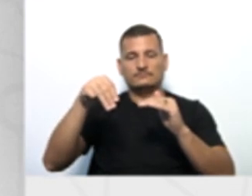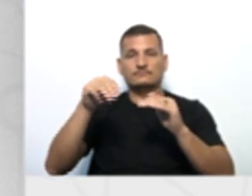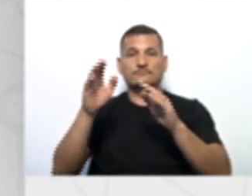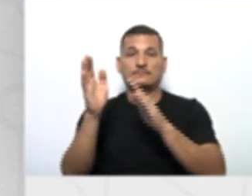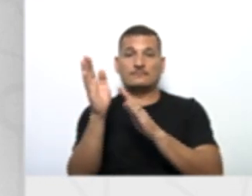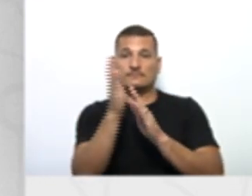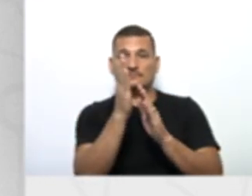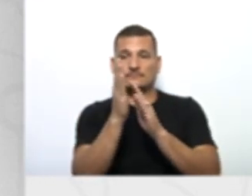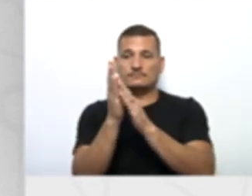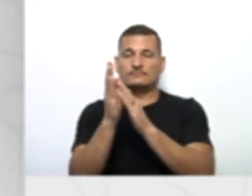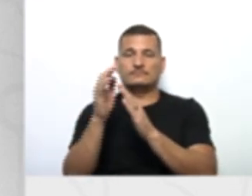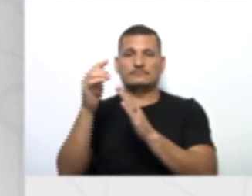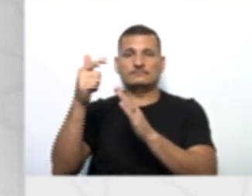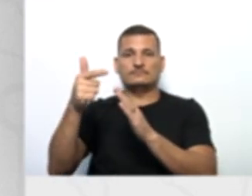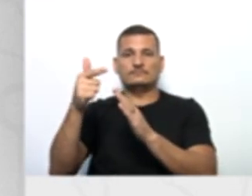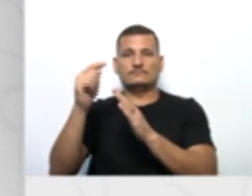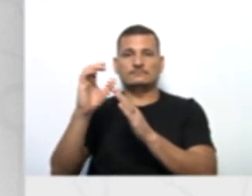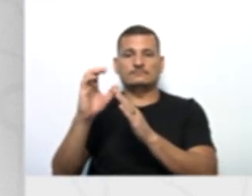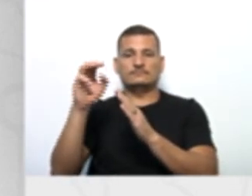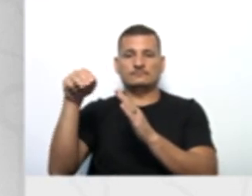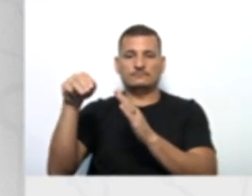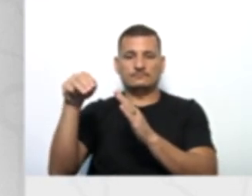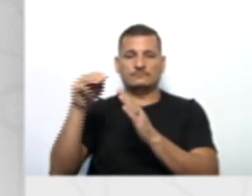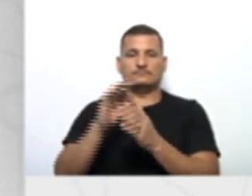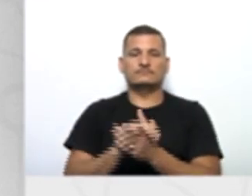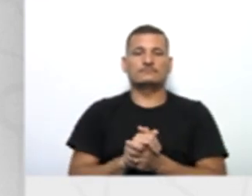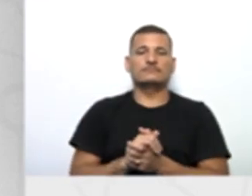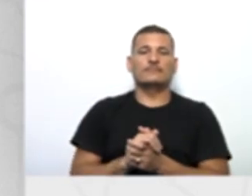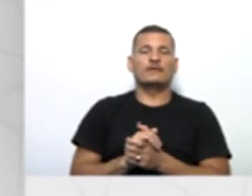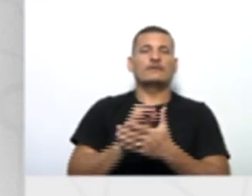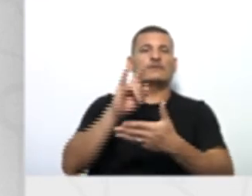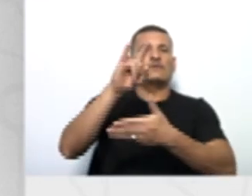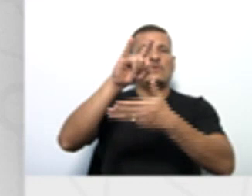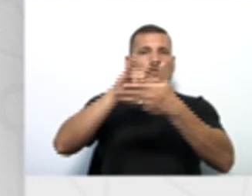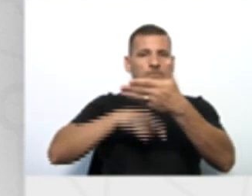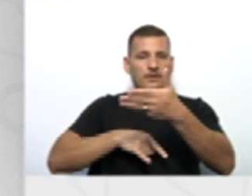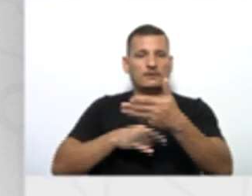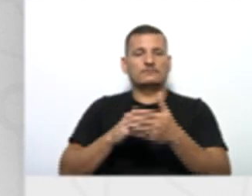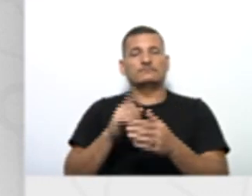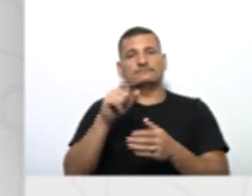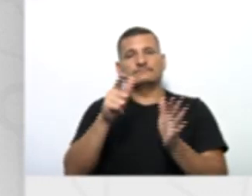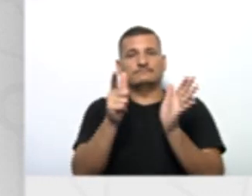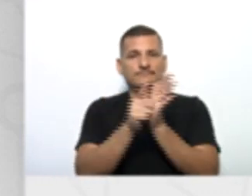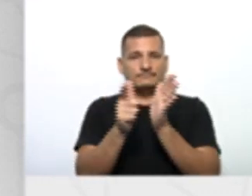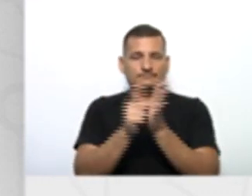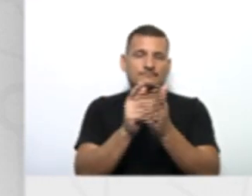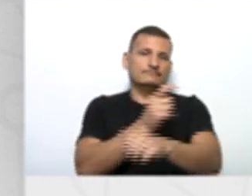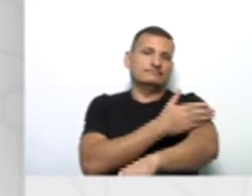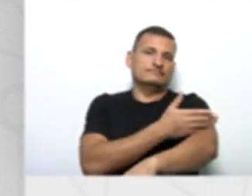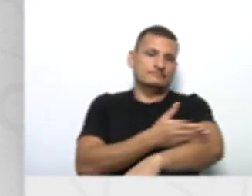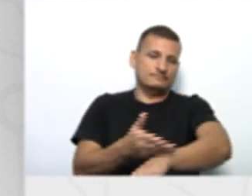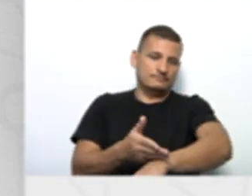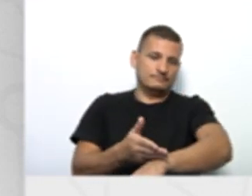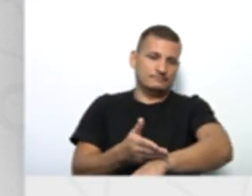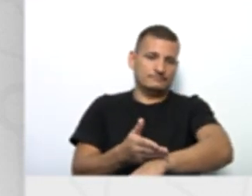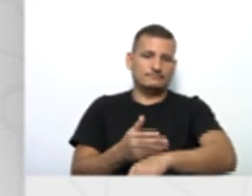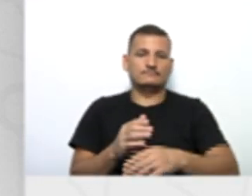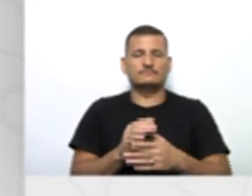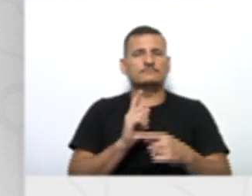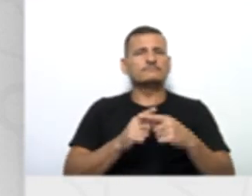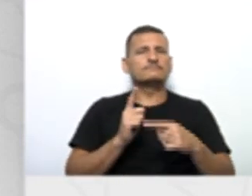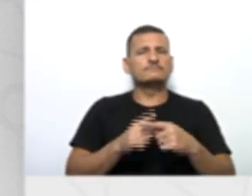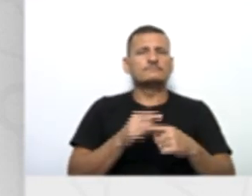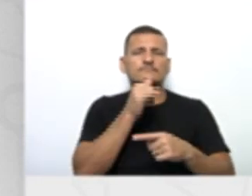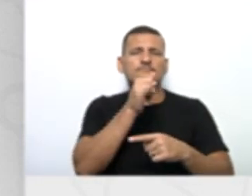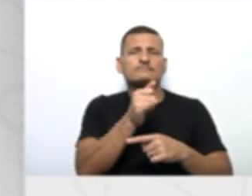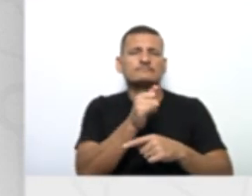formatação da página. A formatação do documento, ele deve ser papel branco. Por quê? Porque se for um papel rosa, verde,